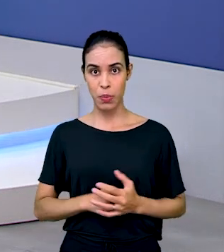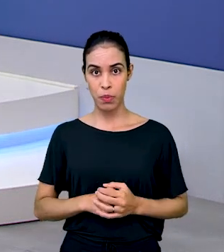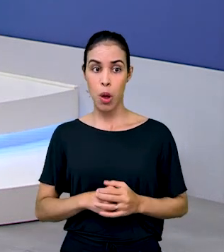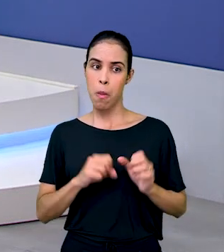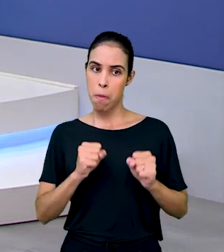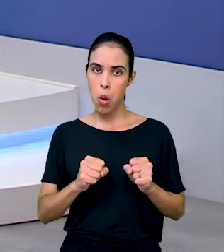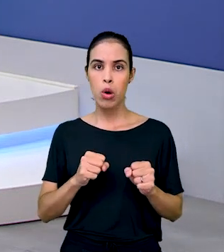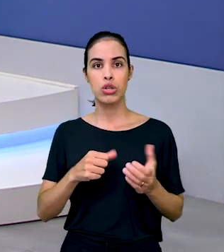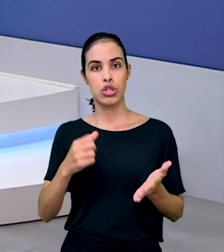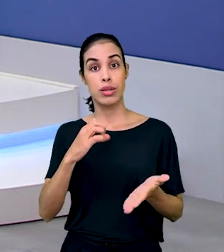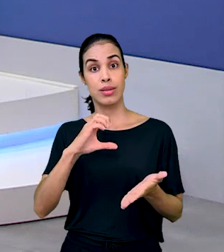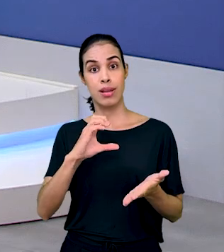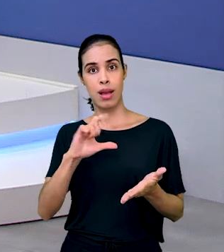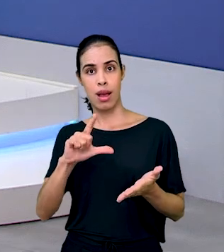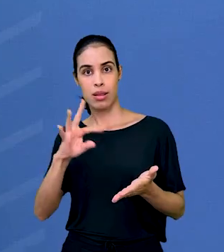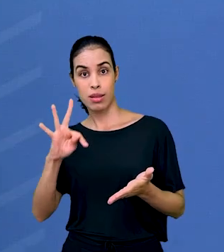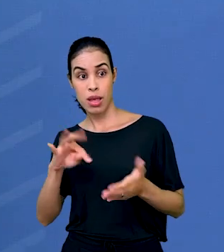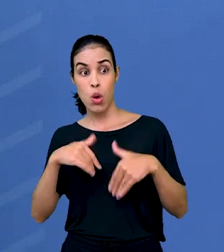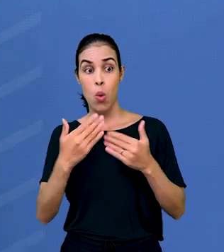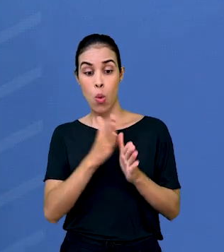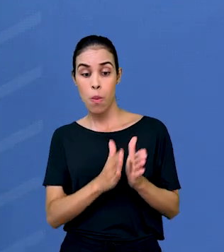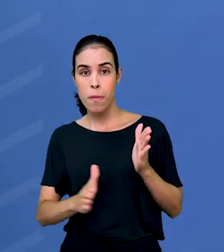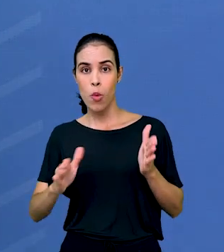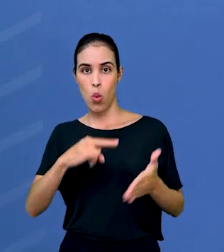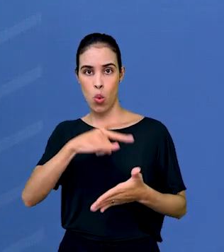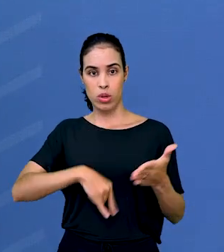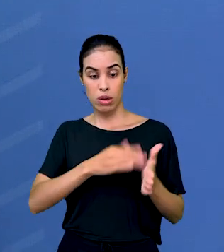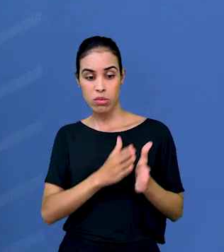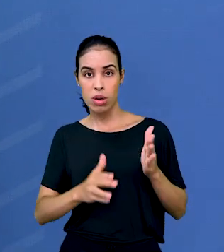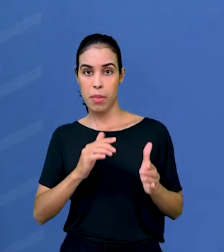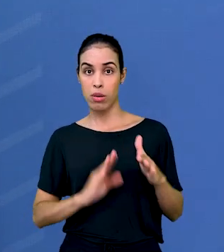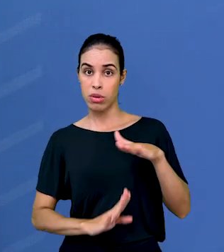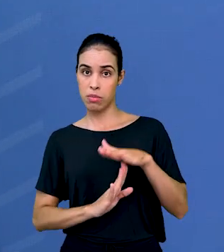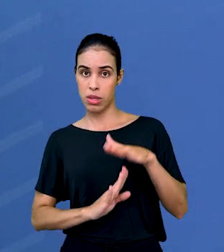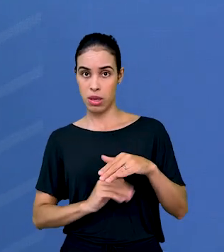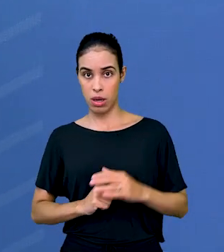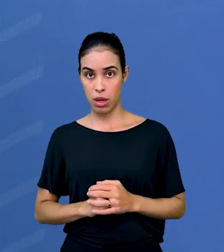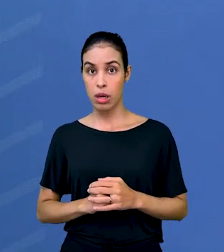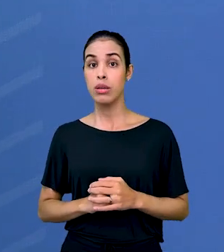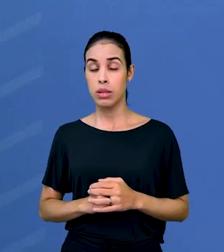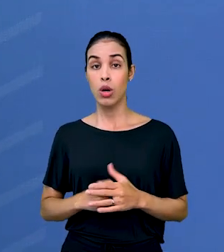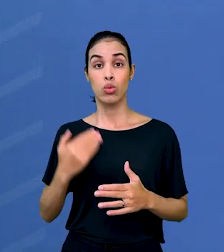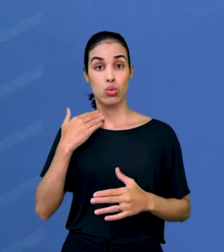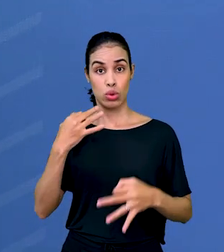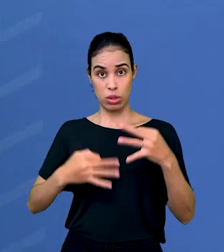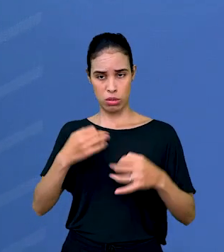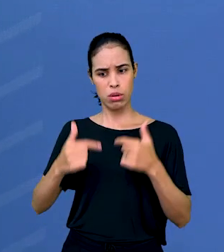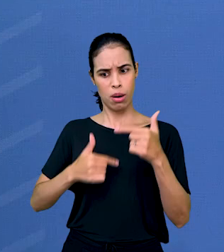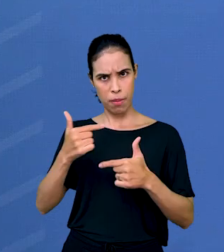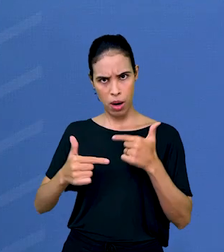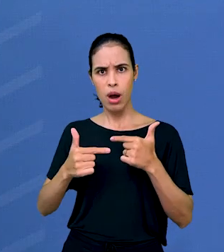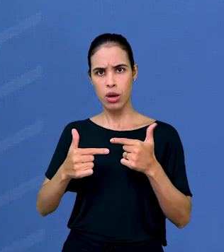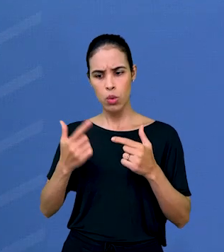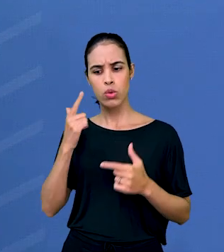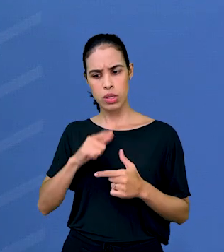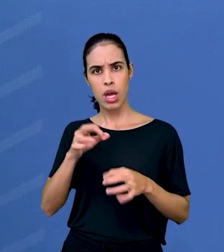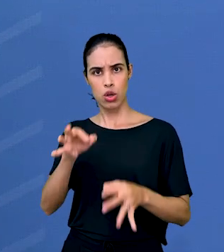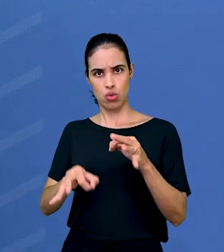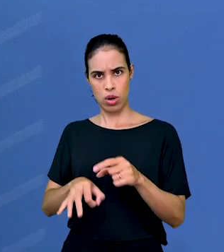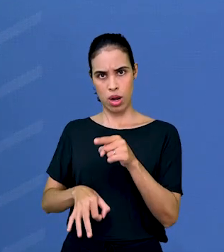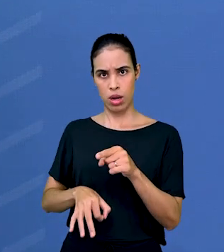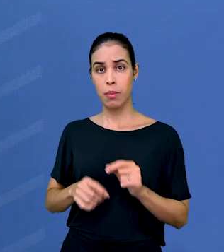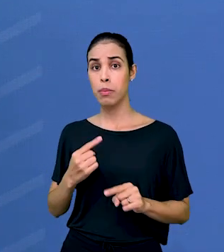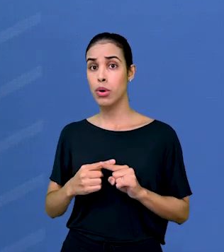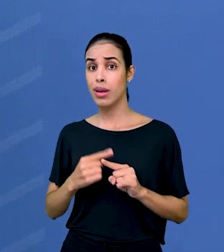sejam temporários ou efetivos. Para os ministros, a Justiça Trabalhista tem competência para atuar no caso por se tratar de